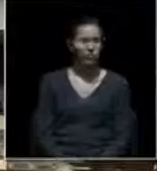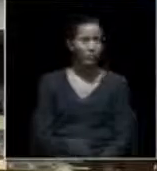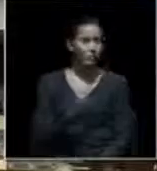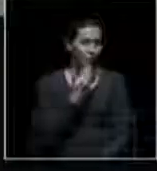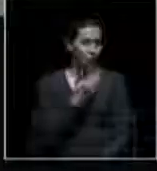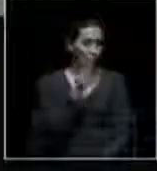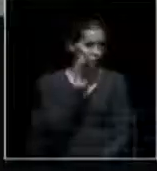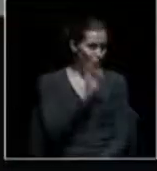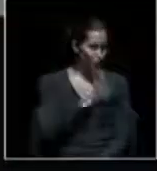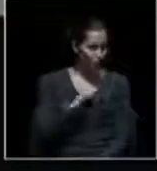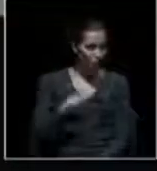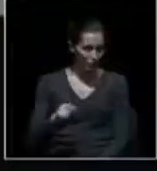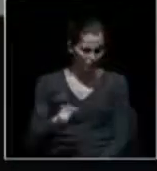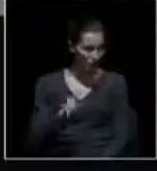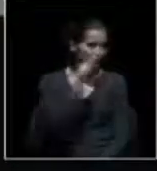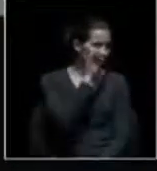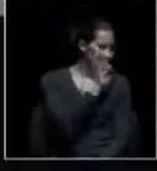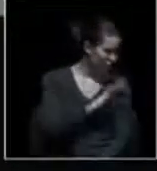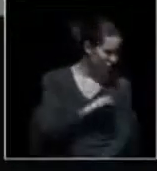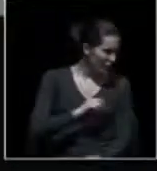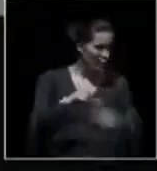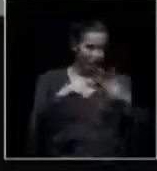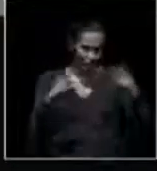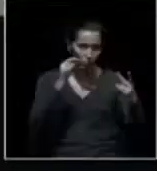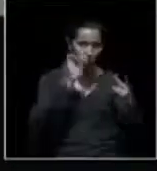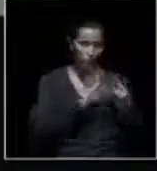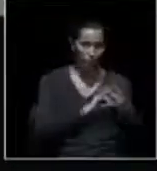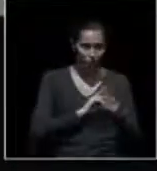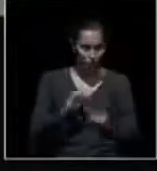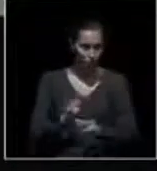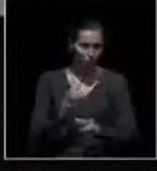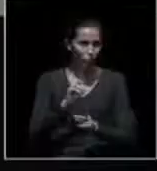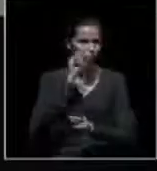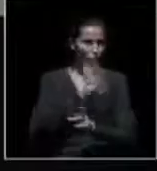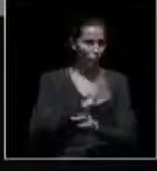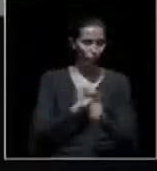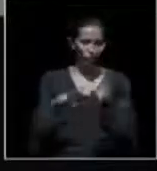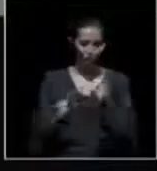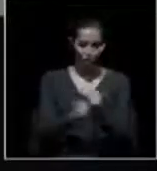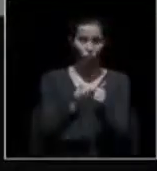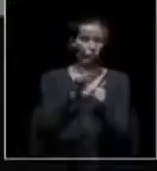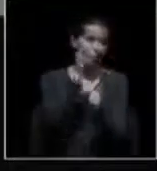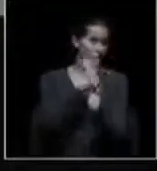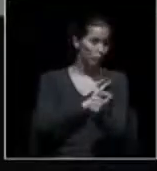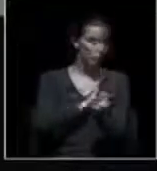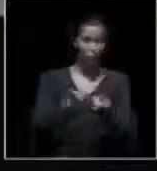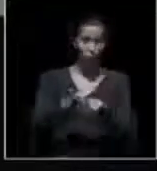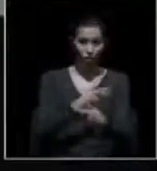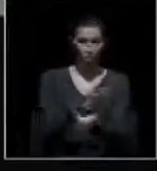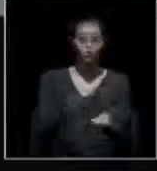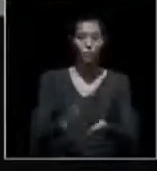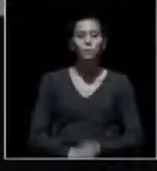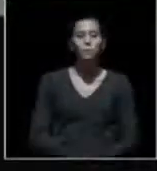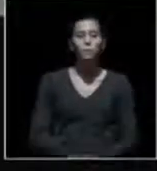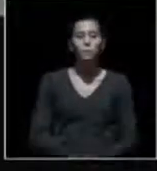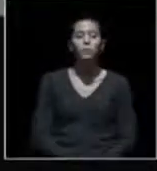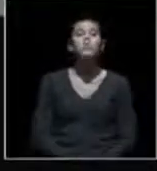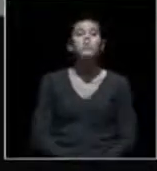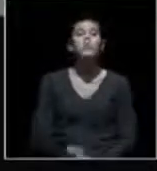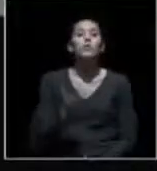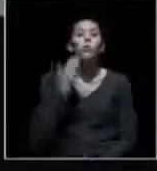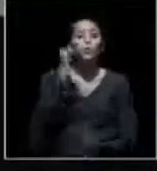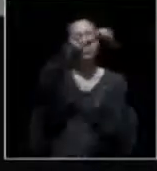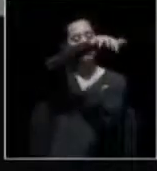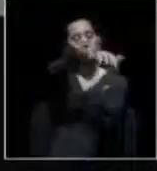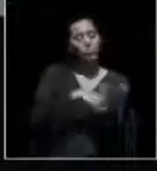Obrigada, Sr. Presidente, Sr. Presidente da Câmara, Sr. Vice-Presidente, Srs. Vereadores e Srs. Deputados. No seguimento da análise das demonstrações